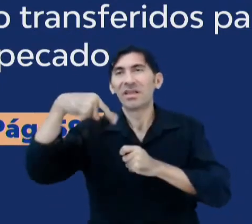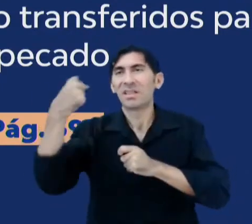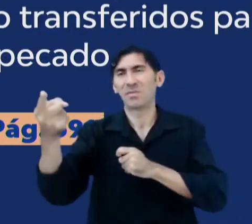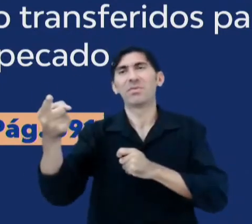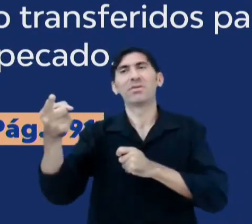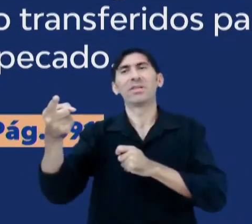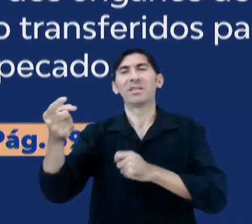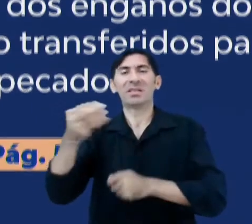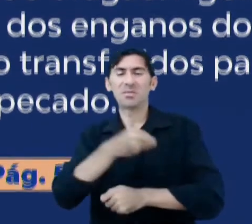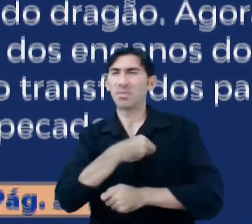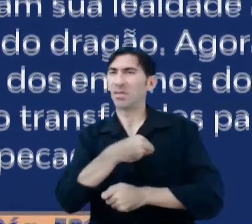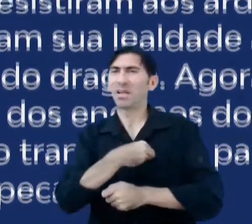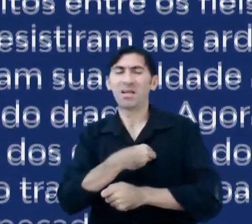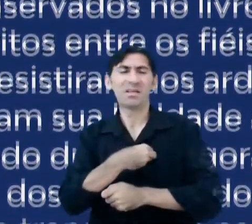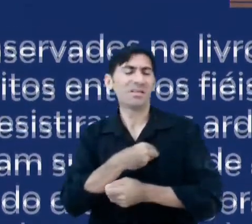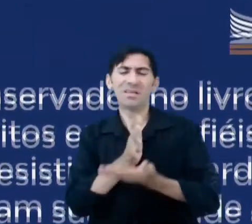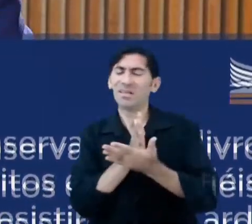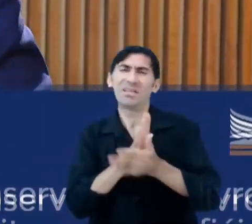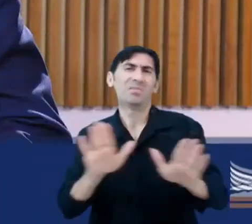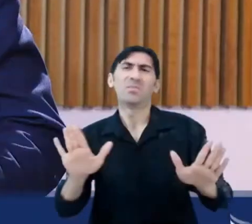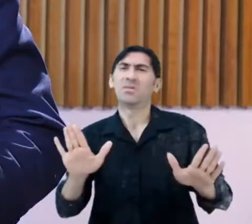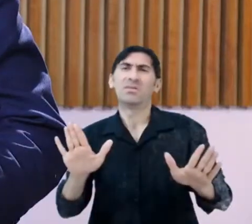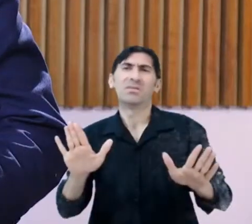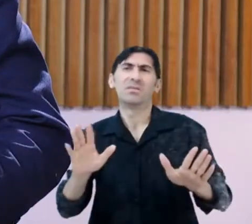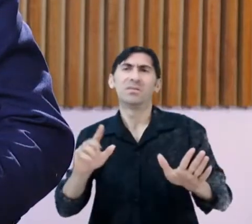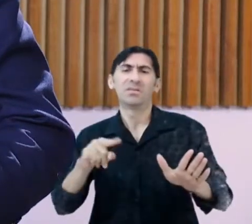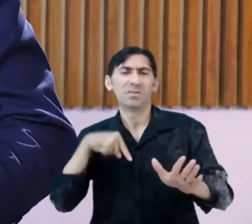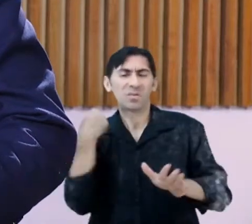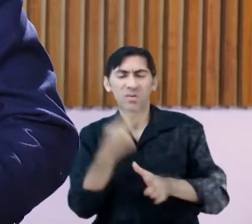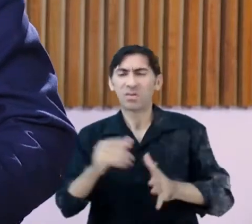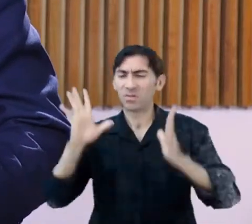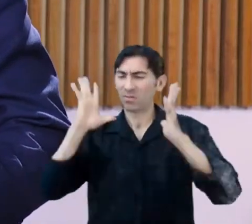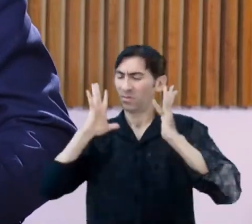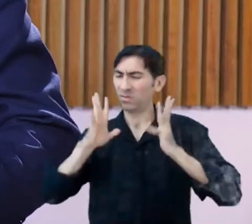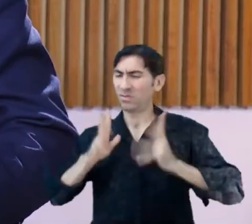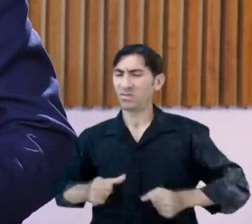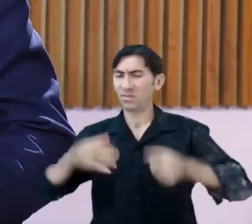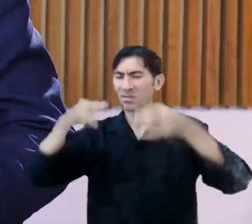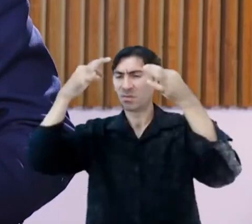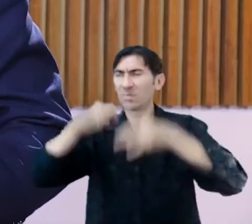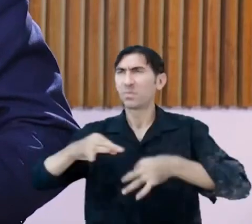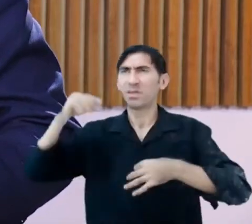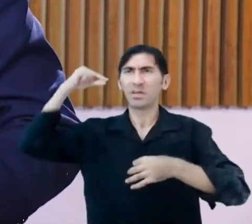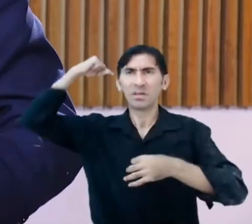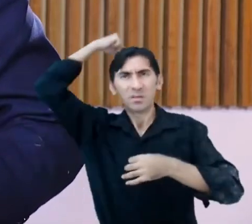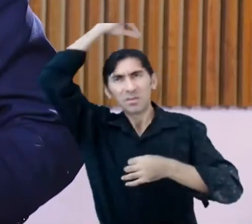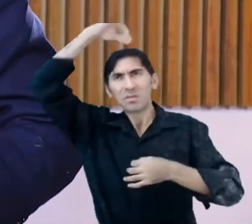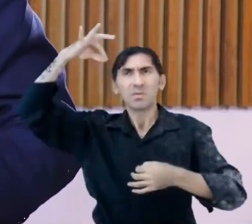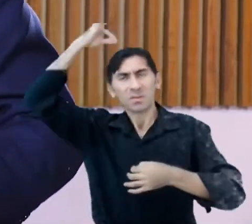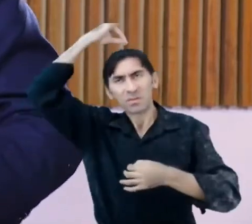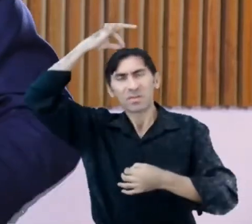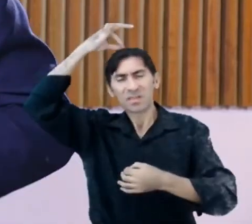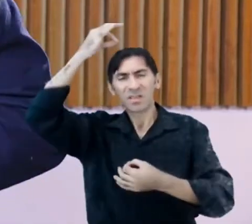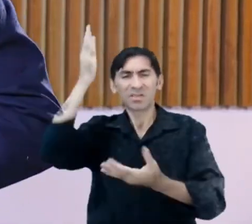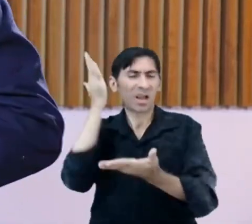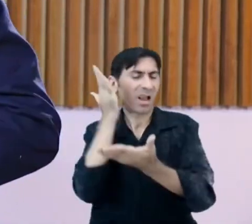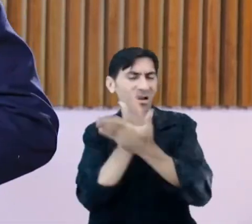nossa vida. Nós somos purificados. O Espírito Santo destrói o pecado.